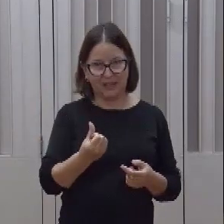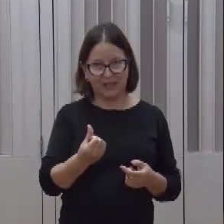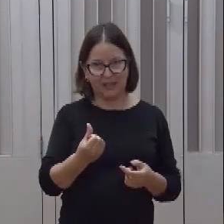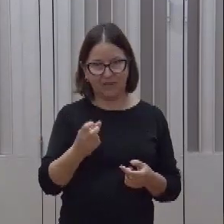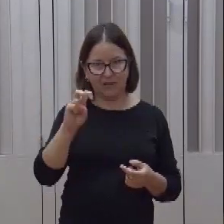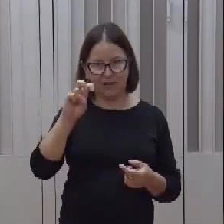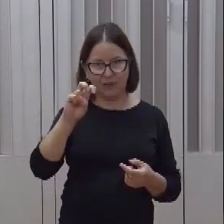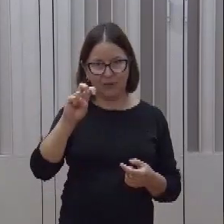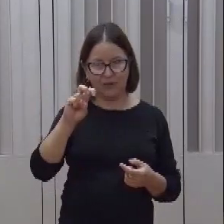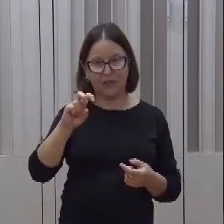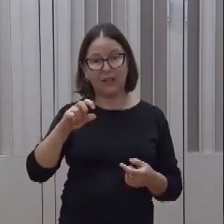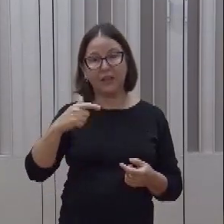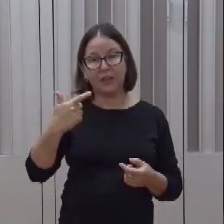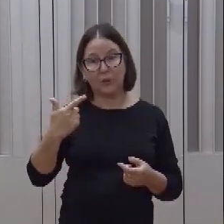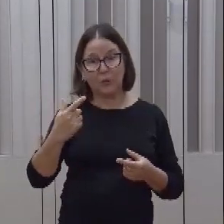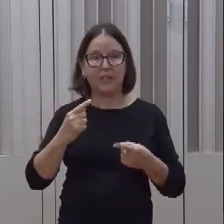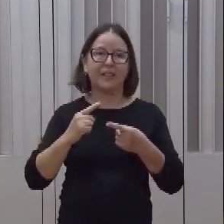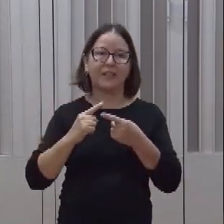652 vezes.